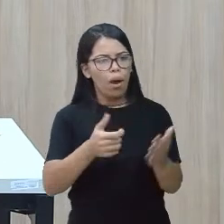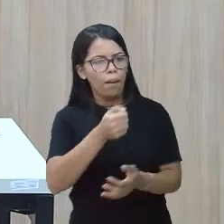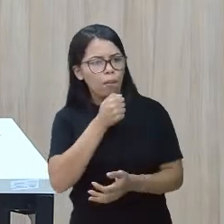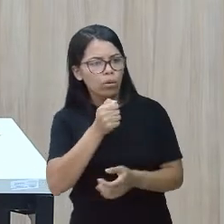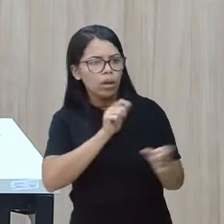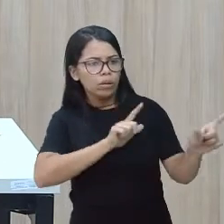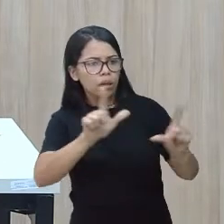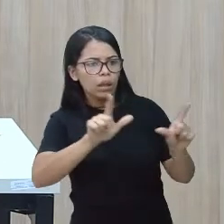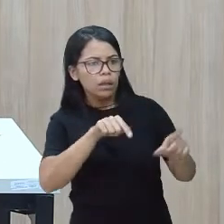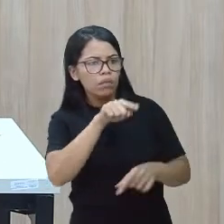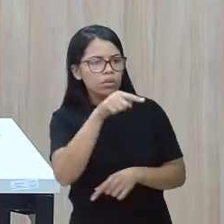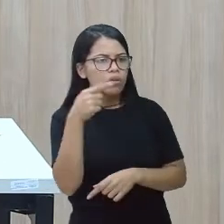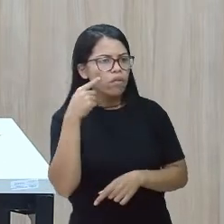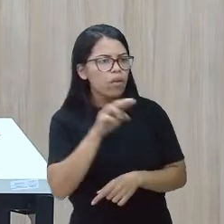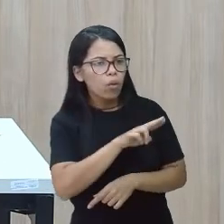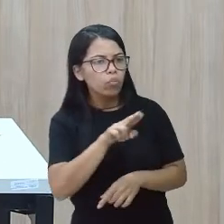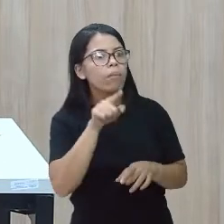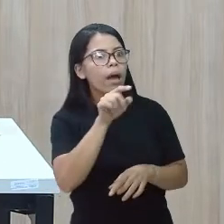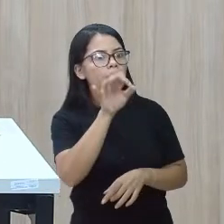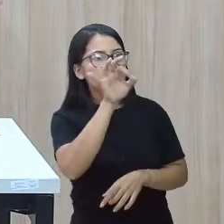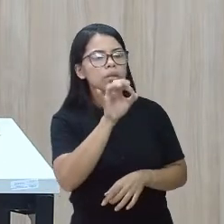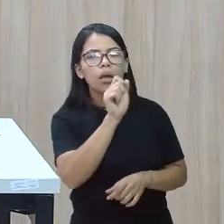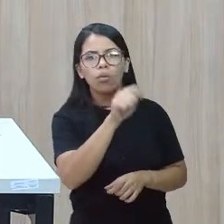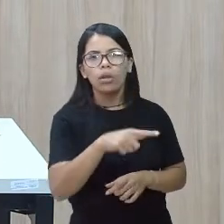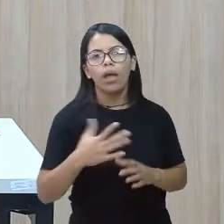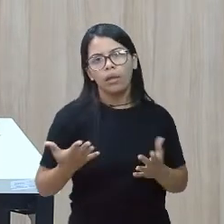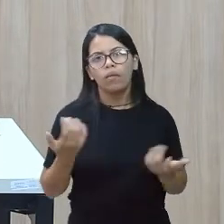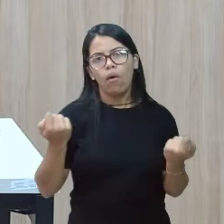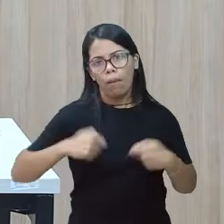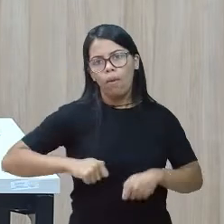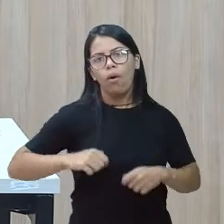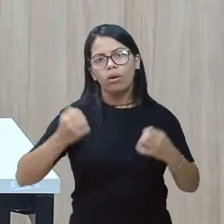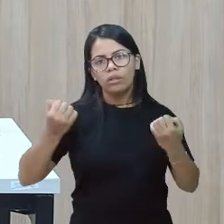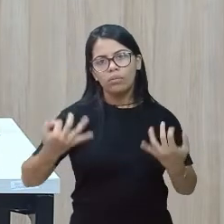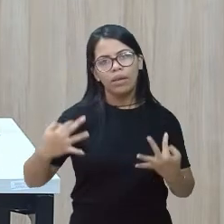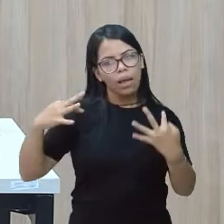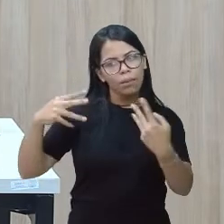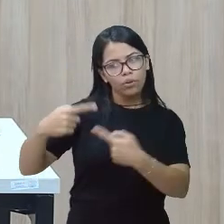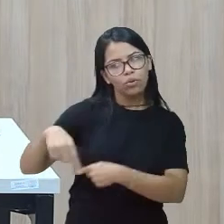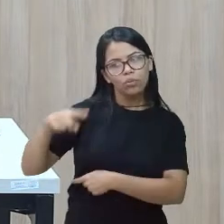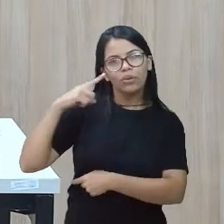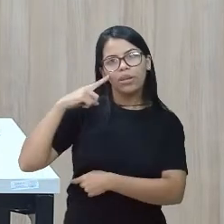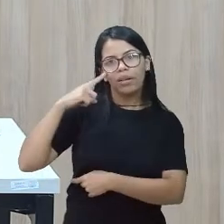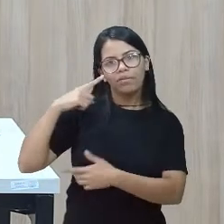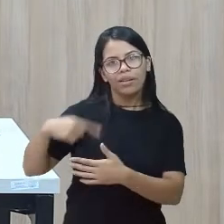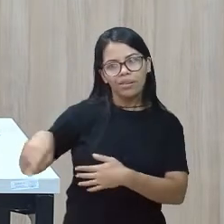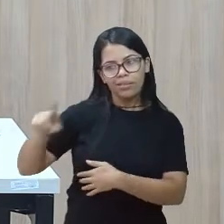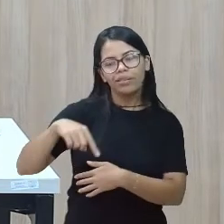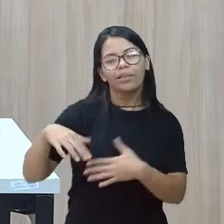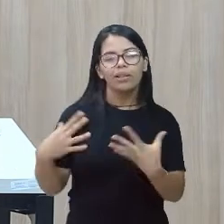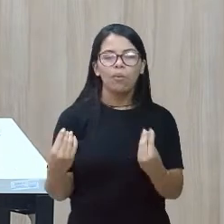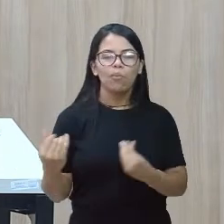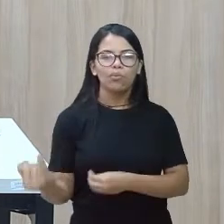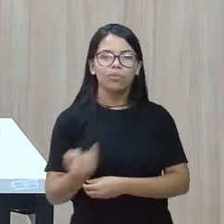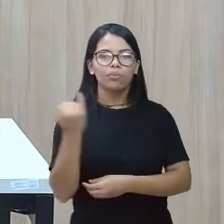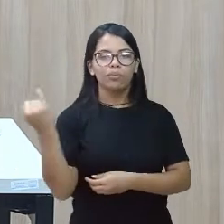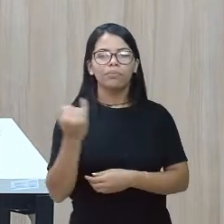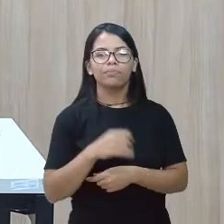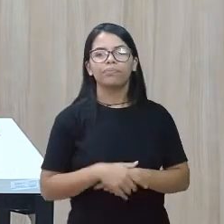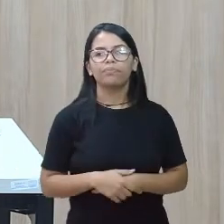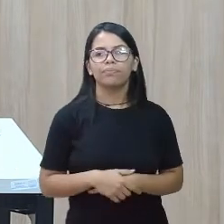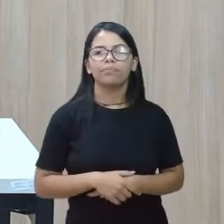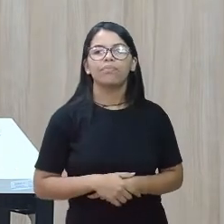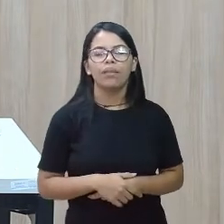você lá na sua casa vai ser capaz de explicar para todos que estão ouvindo, né? É muito importante. Então, aí,